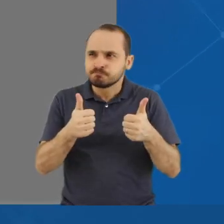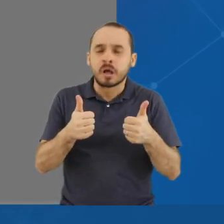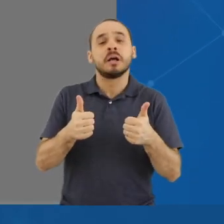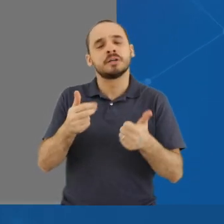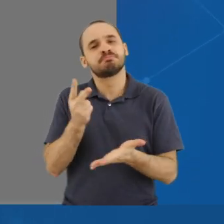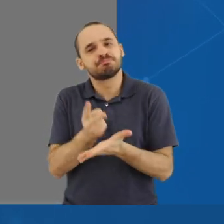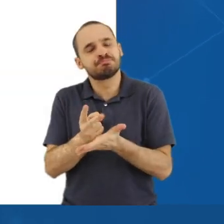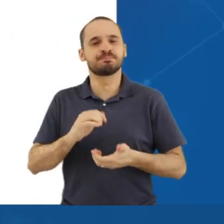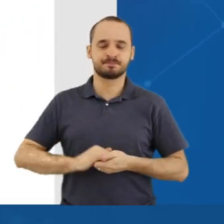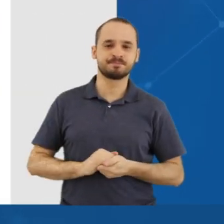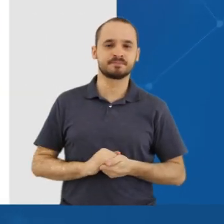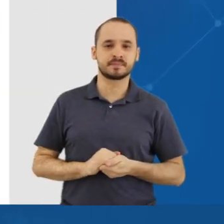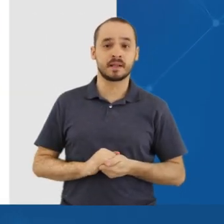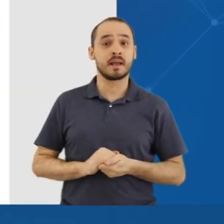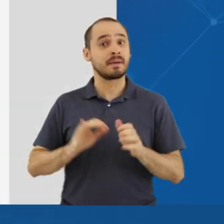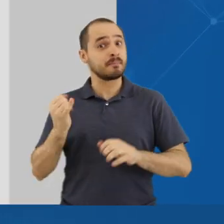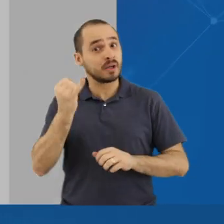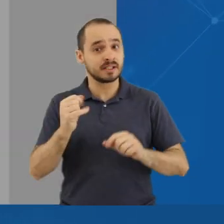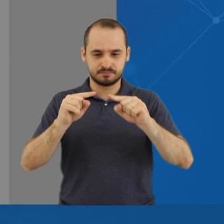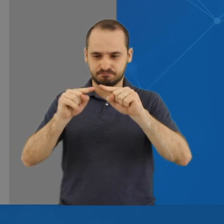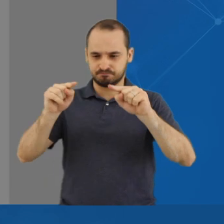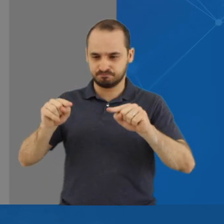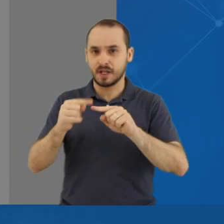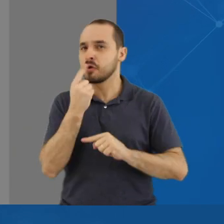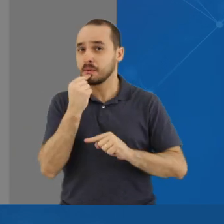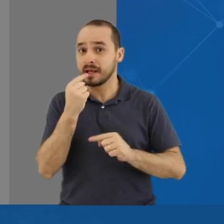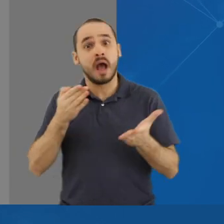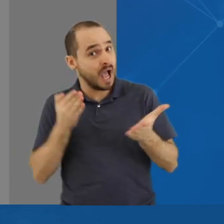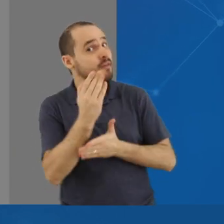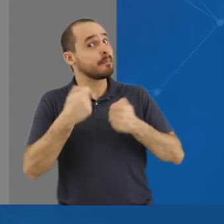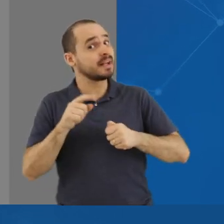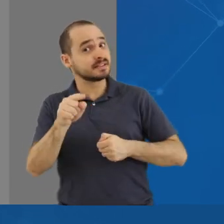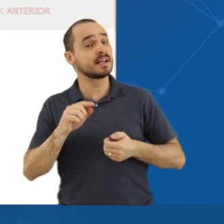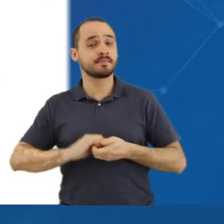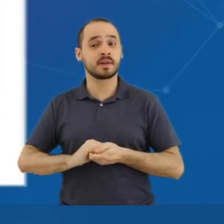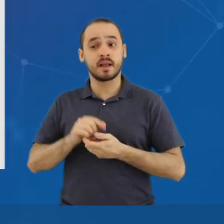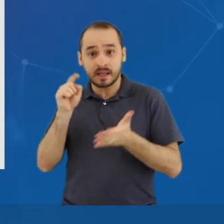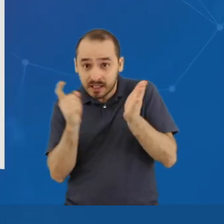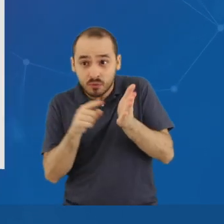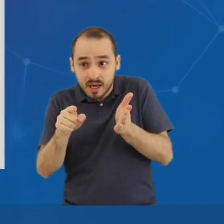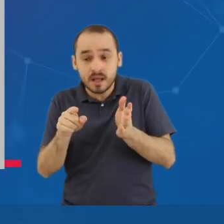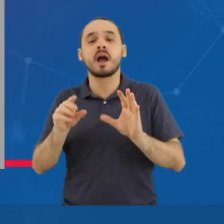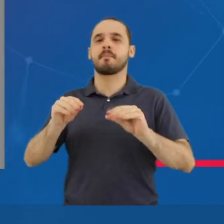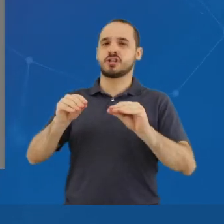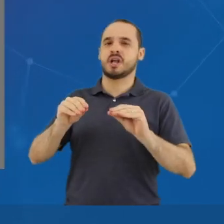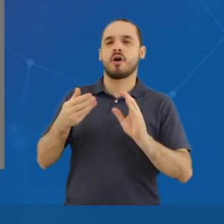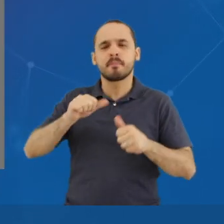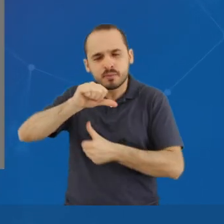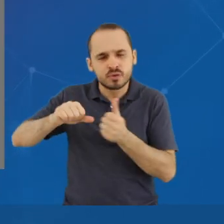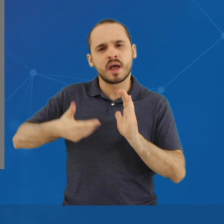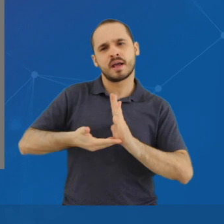em Confirmar. Para concluir, clique em Validar pré-antecipação. Agora, você pode